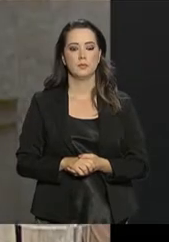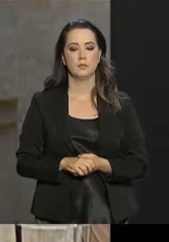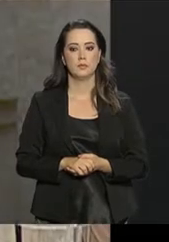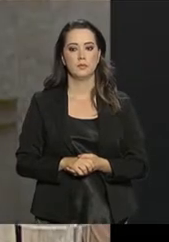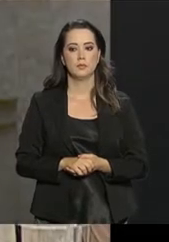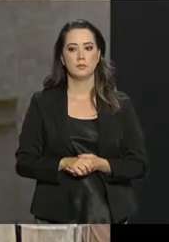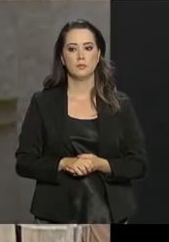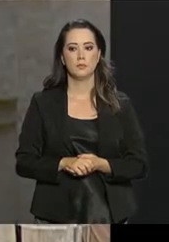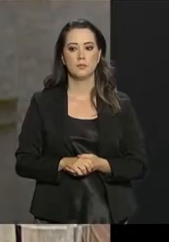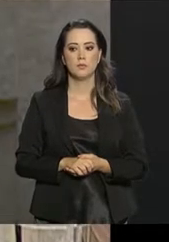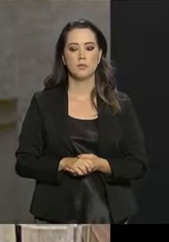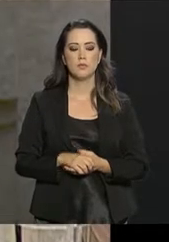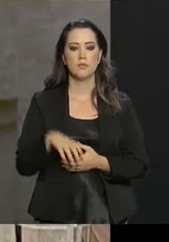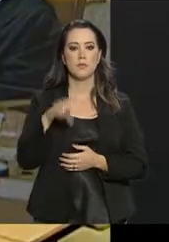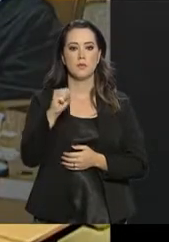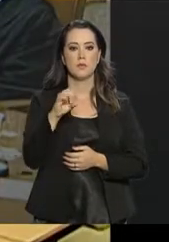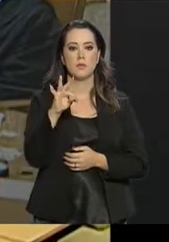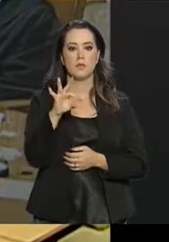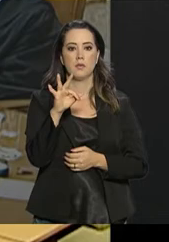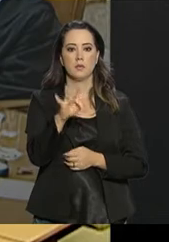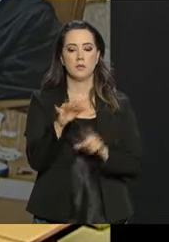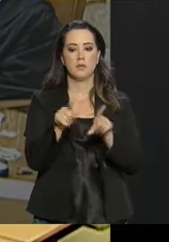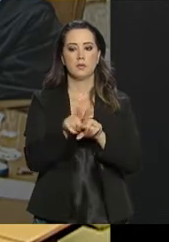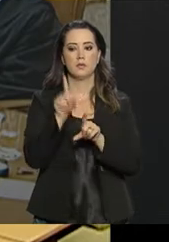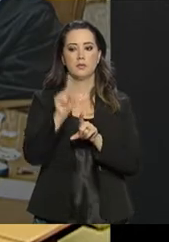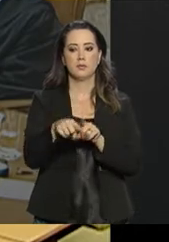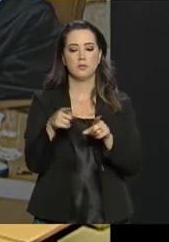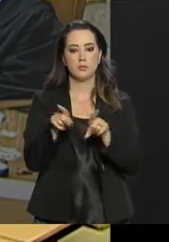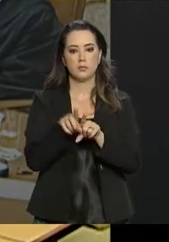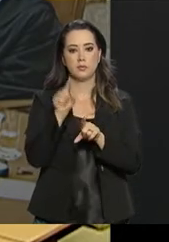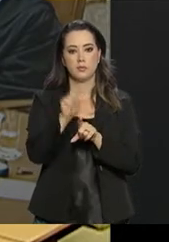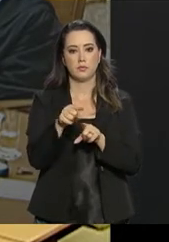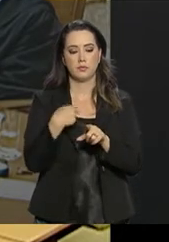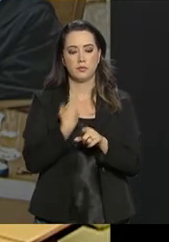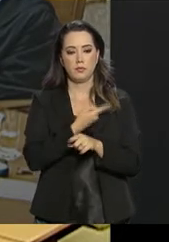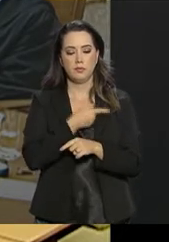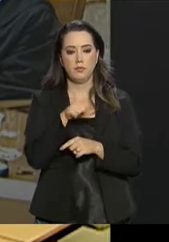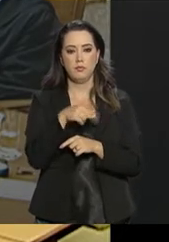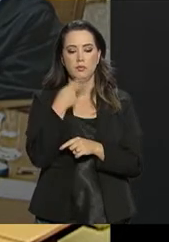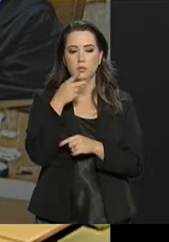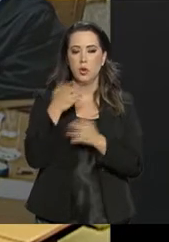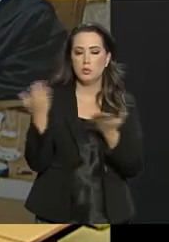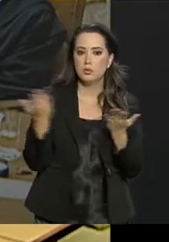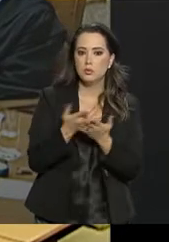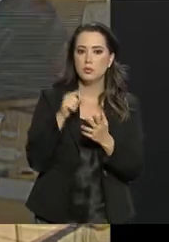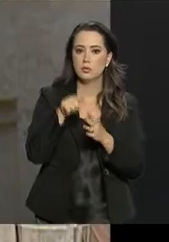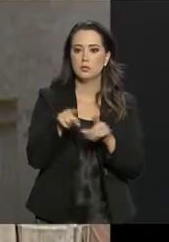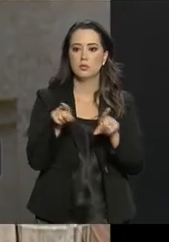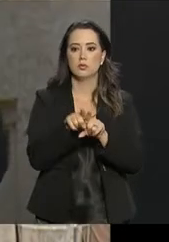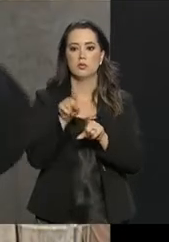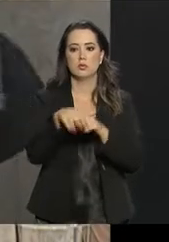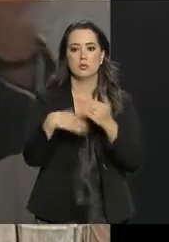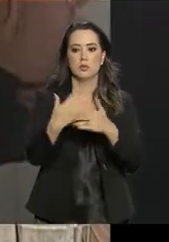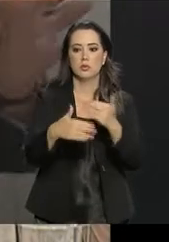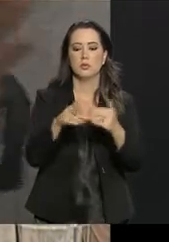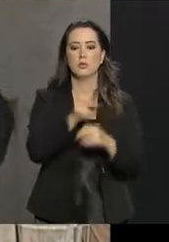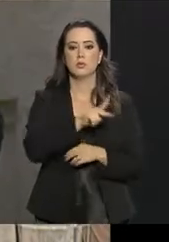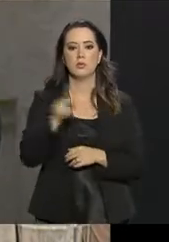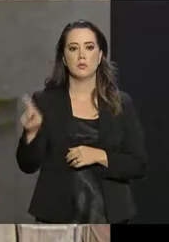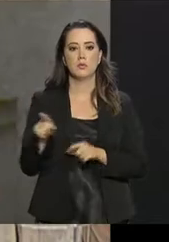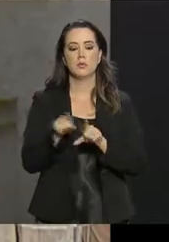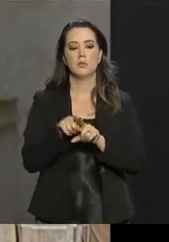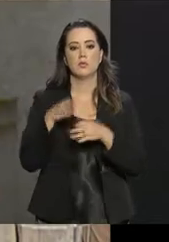o supremo é o guarda da constituição é uma ocasião neste mesmo plenário eu tive que dizer interessante